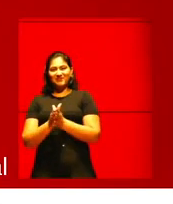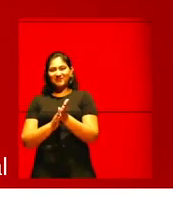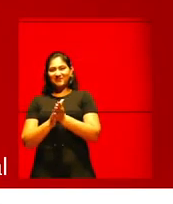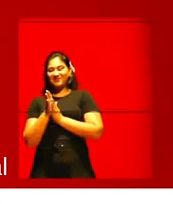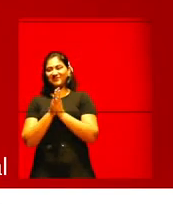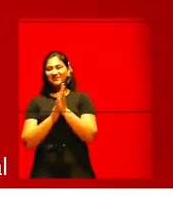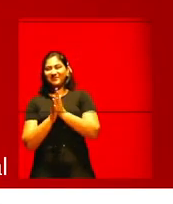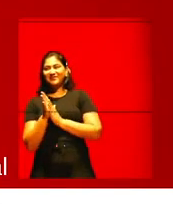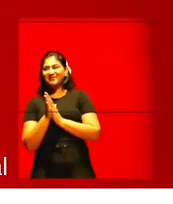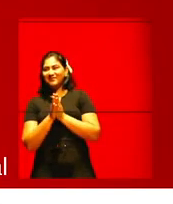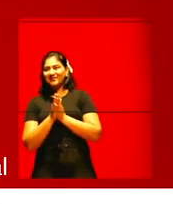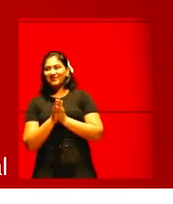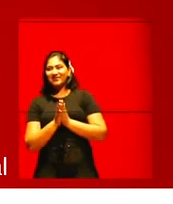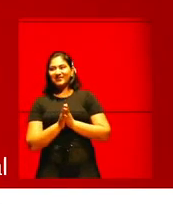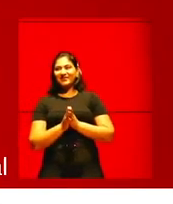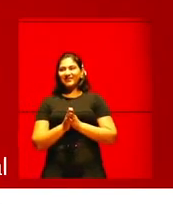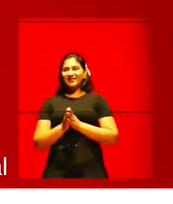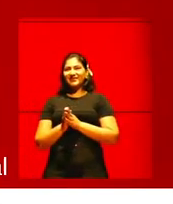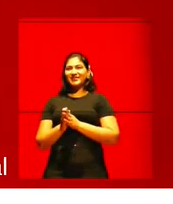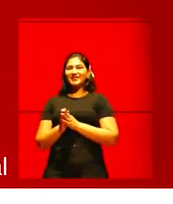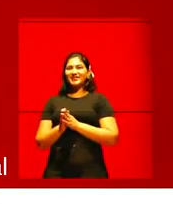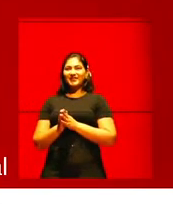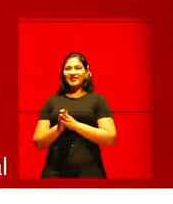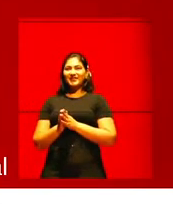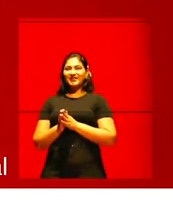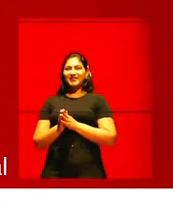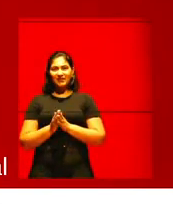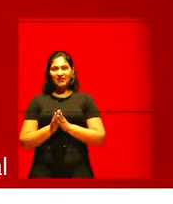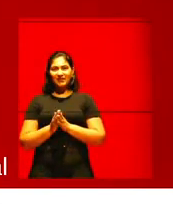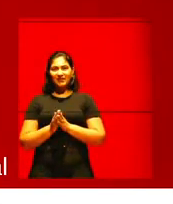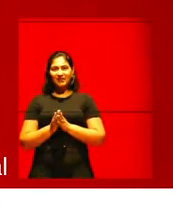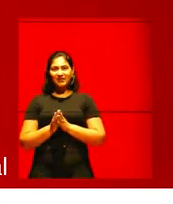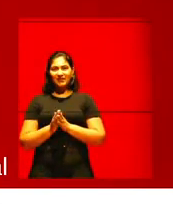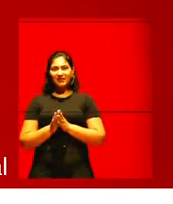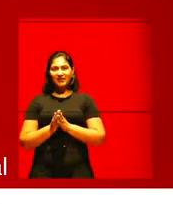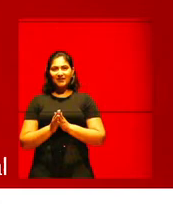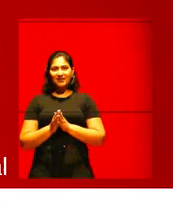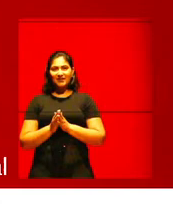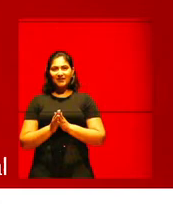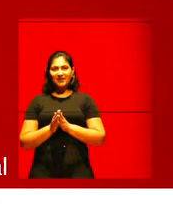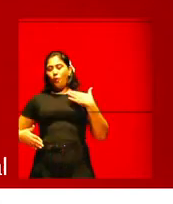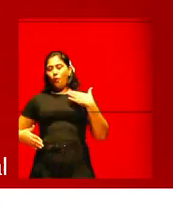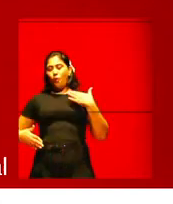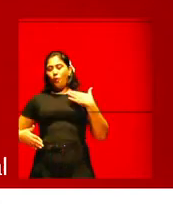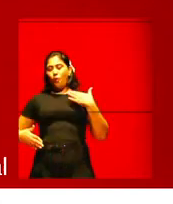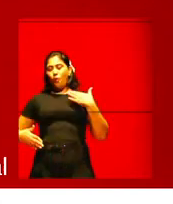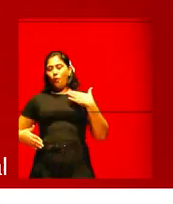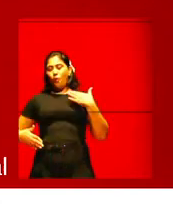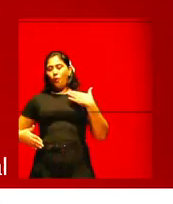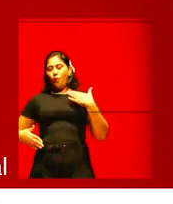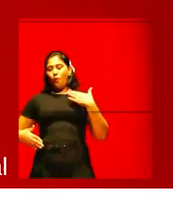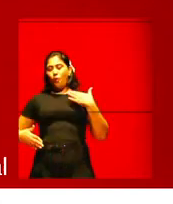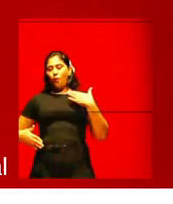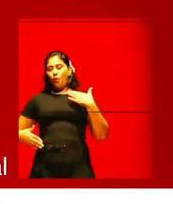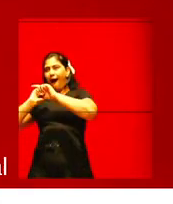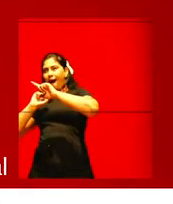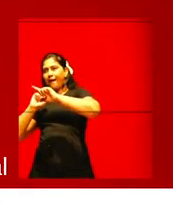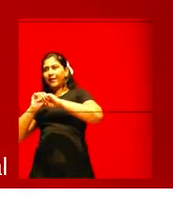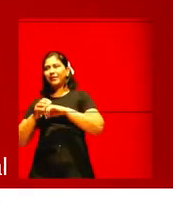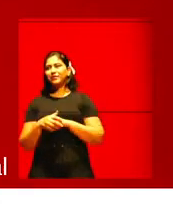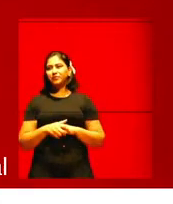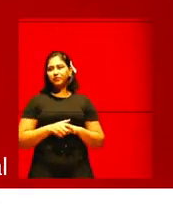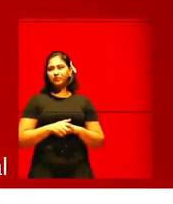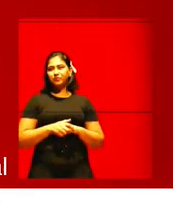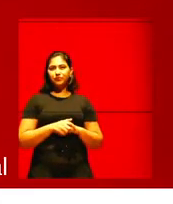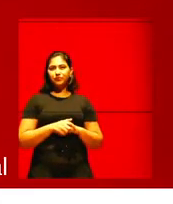Em pé comigo, movimentar. Trabalhar o corpo e a mente para receber o ensino que vai vir daqui a pouco, tá? Bem